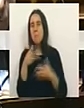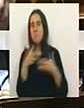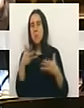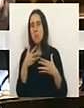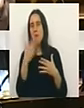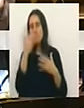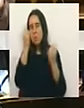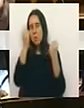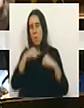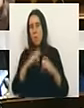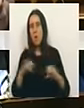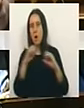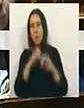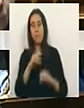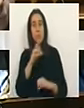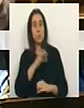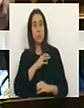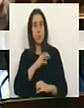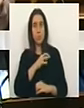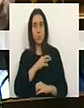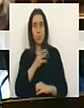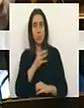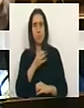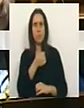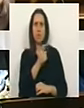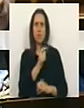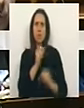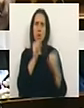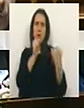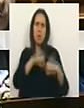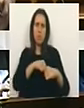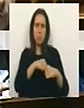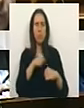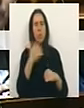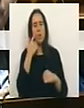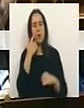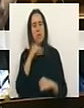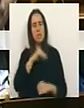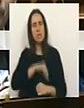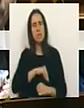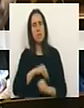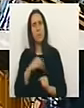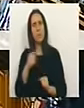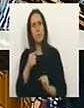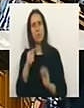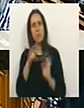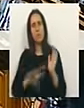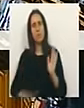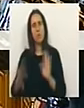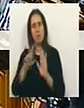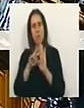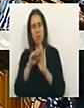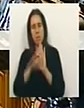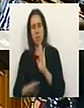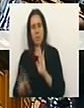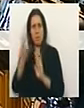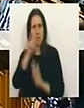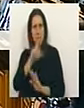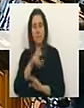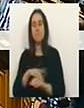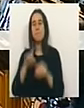maioria. O senhor fez um acordo com o Bloco de Esquerda para aumentar o salário mínimo nacional. E depois foi à